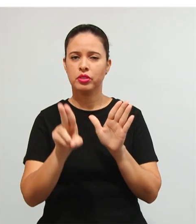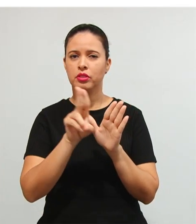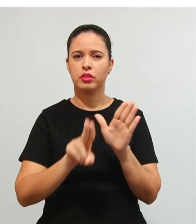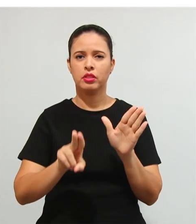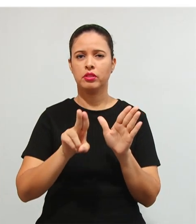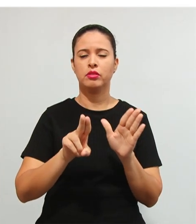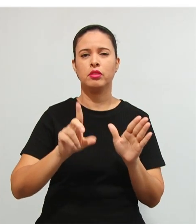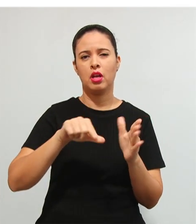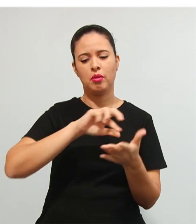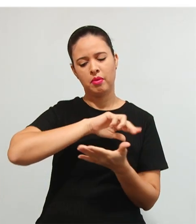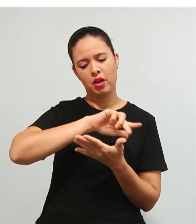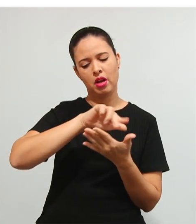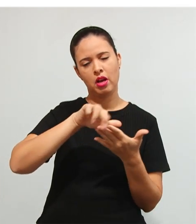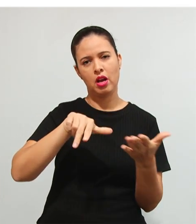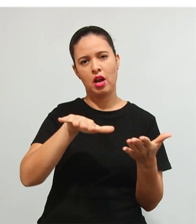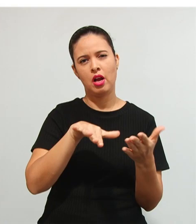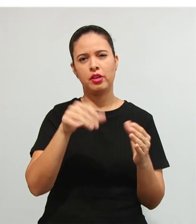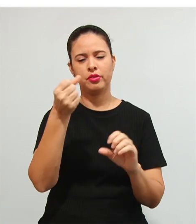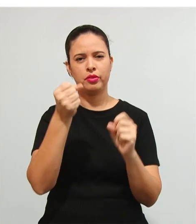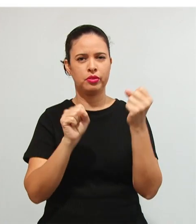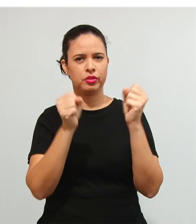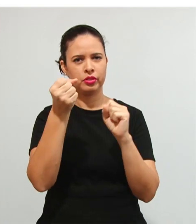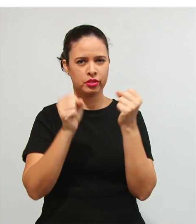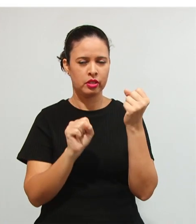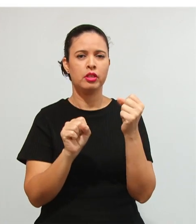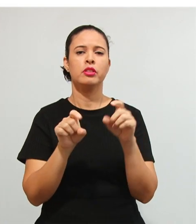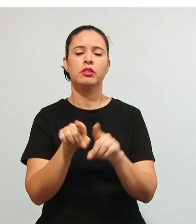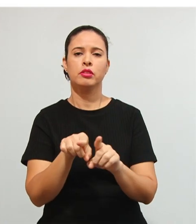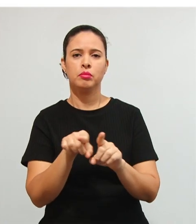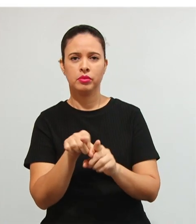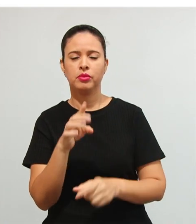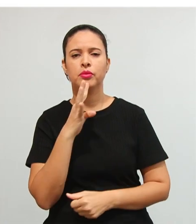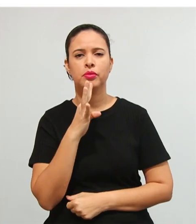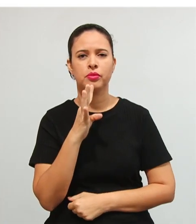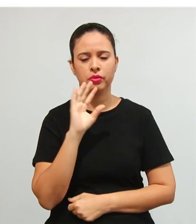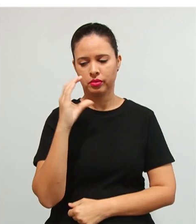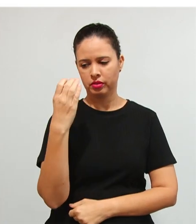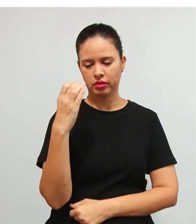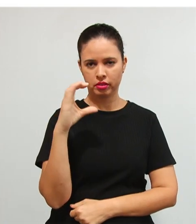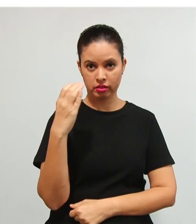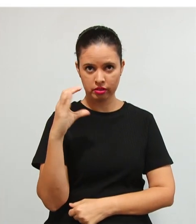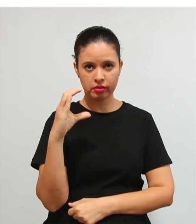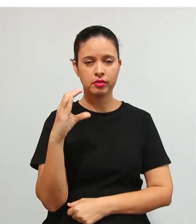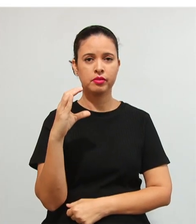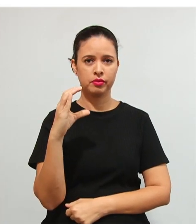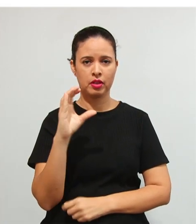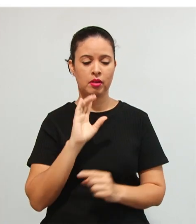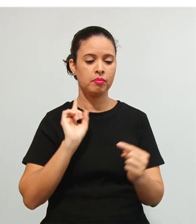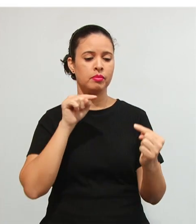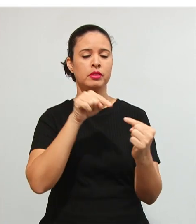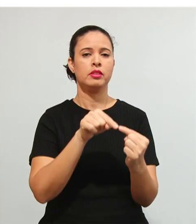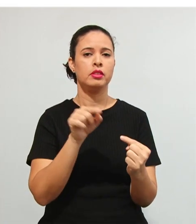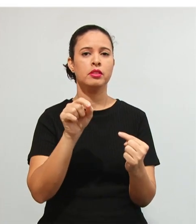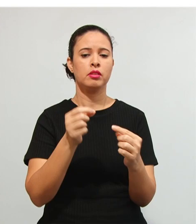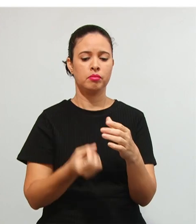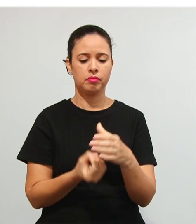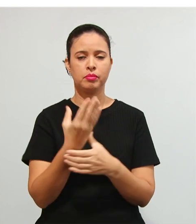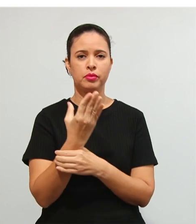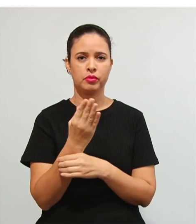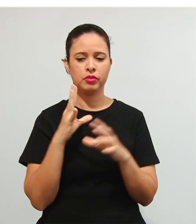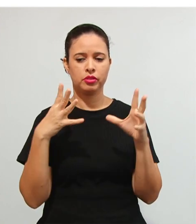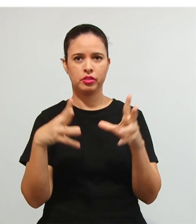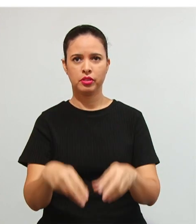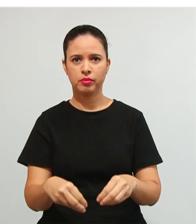diversos ramos industriais, aplicação dos conhecimentos científicos aplicados à produção em